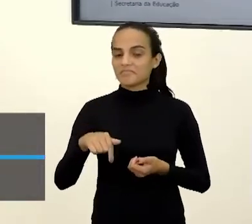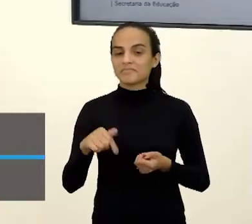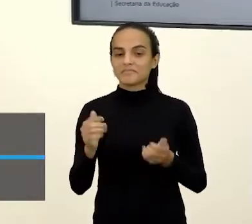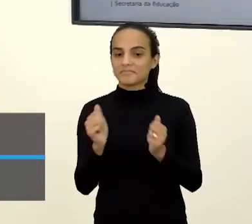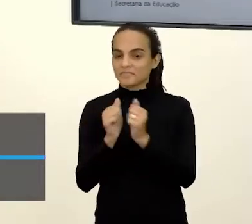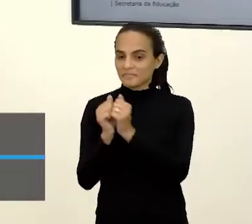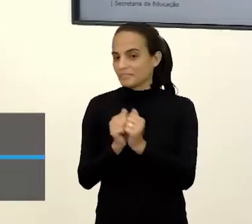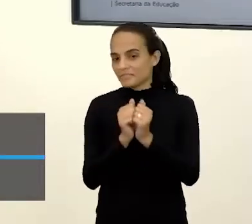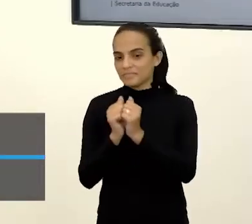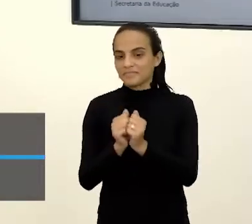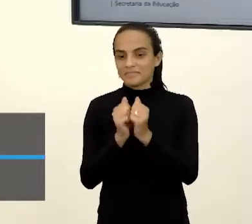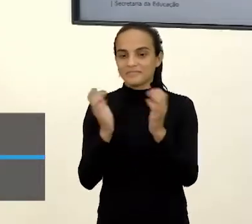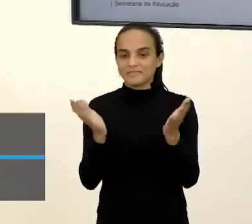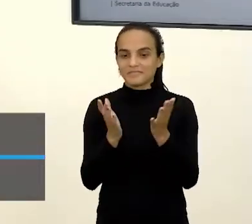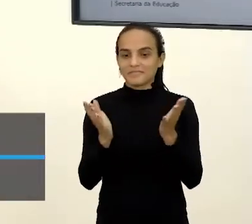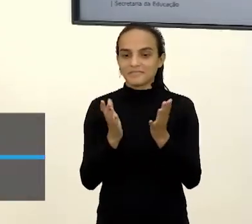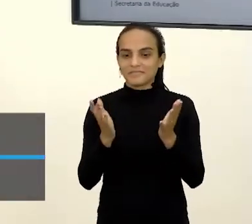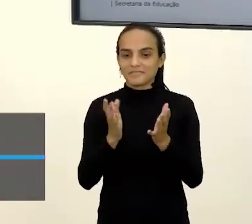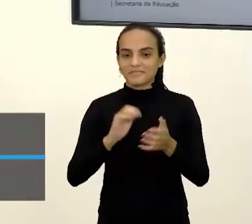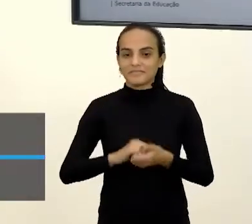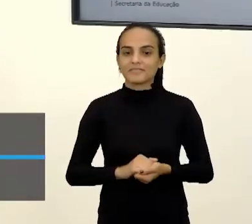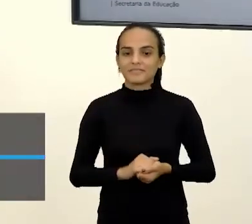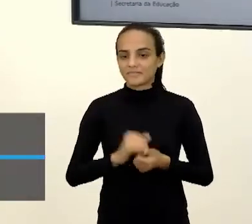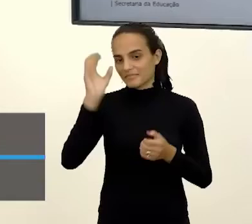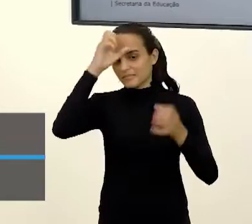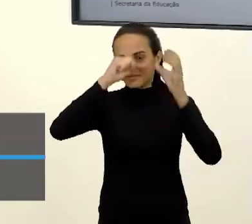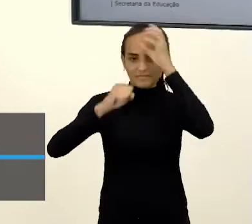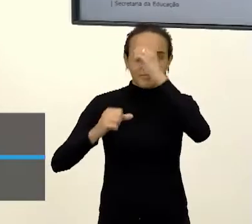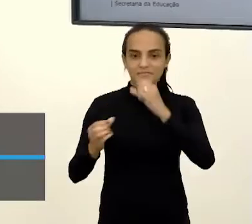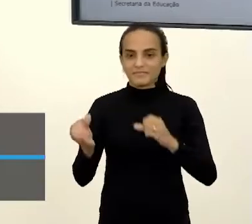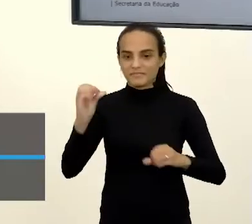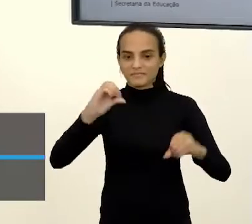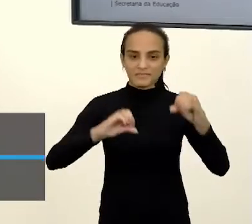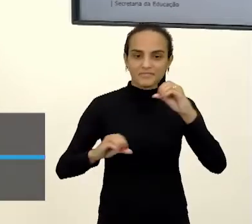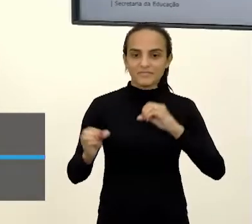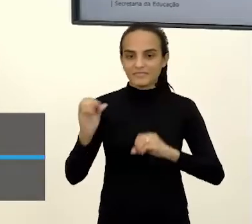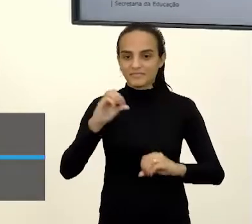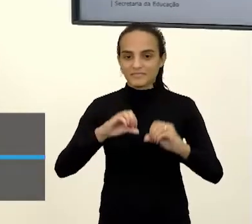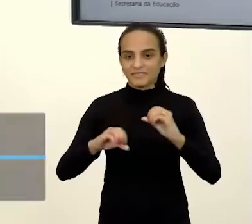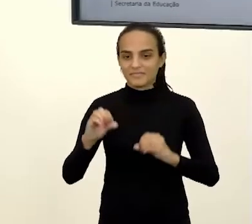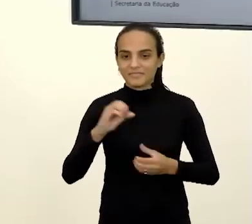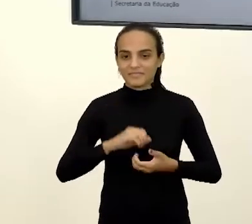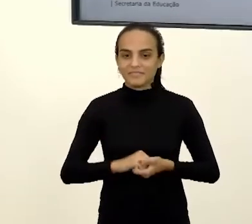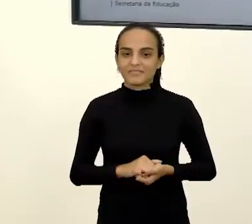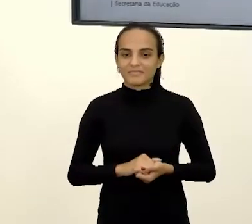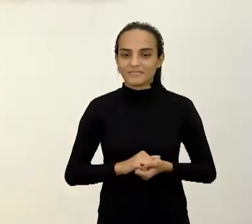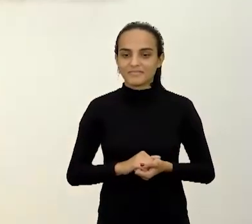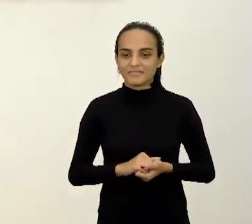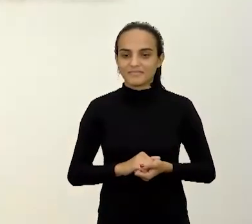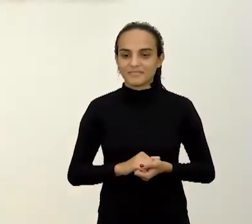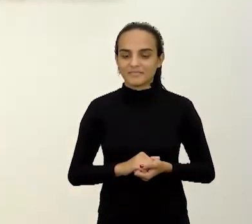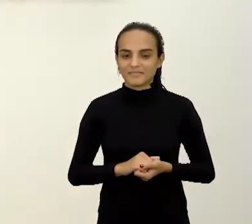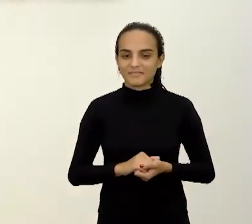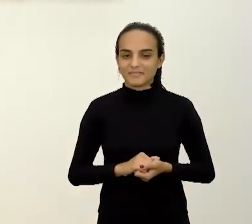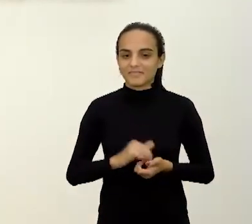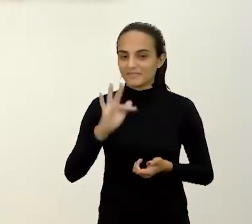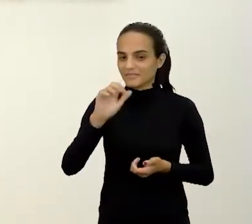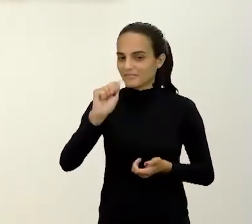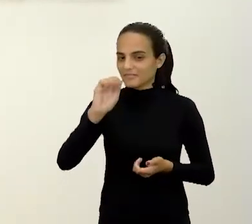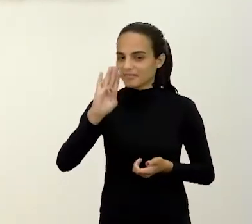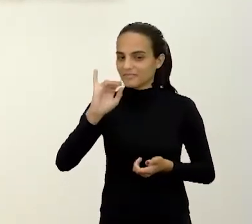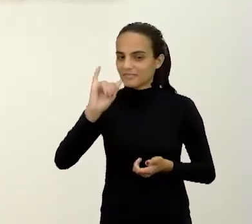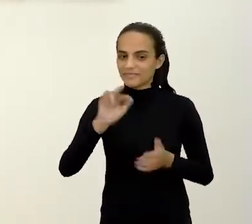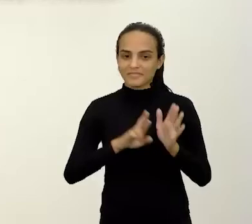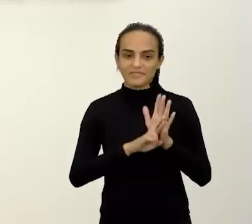né? Estamos nós, porque estou aqui junto com vocês pra gente aprender Química e sair daqui, ó. Eu falo que a Fabi, ela